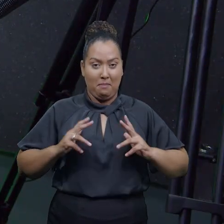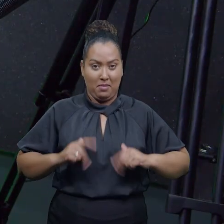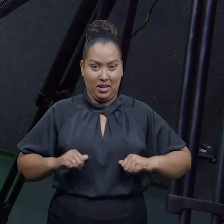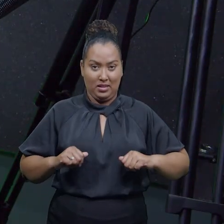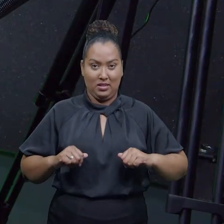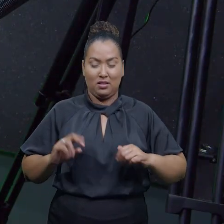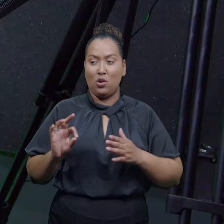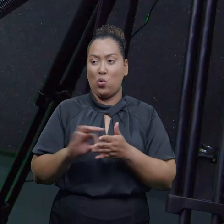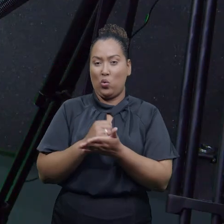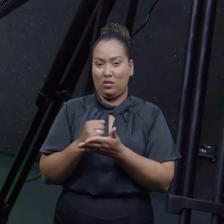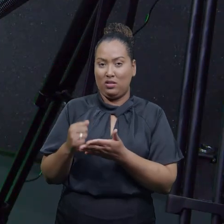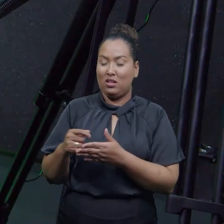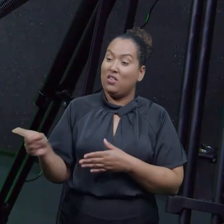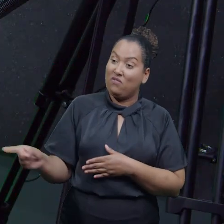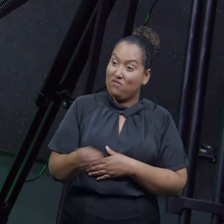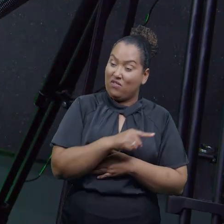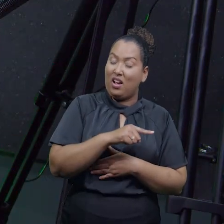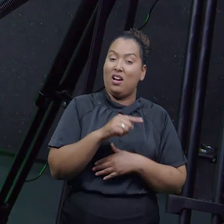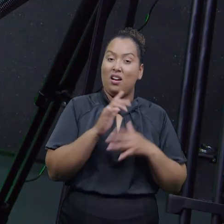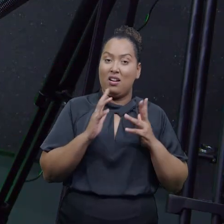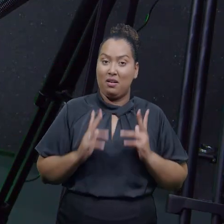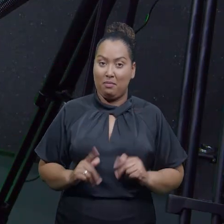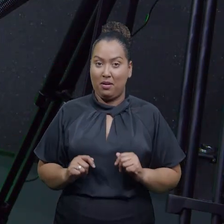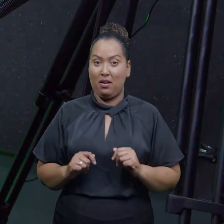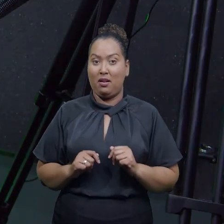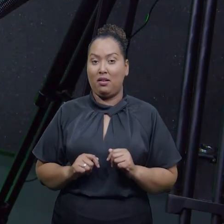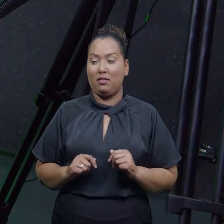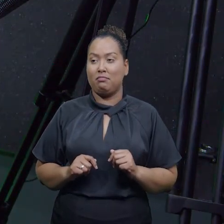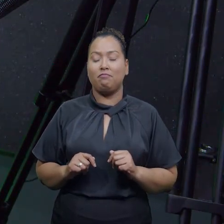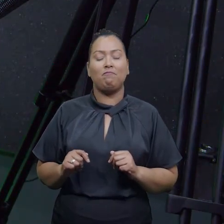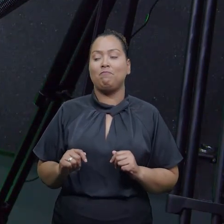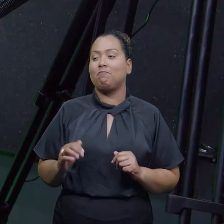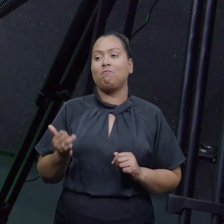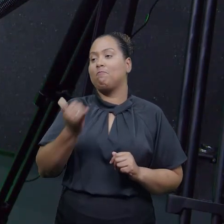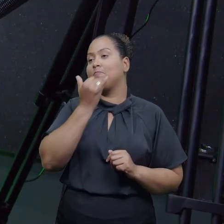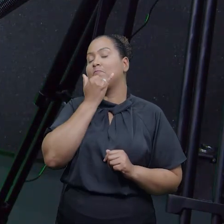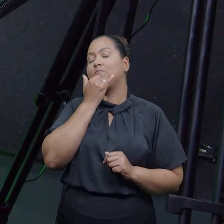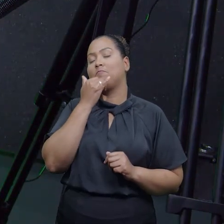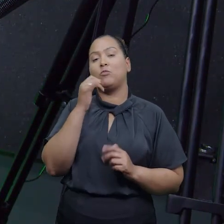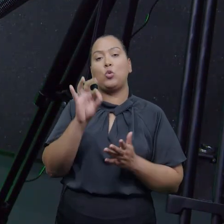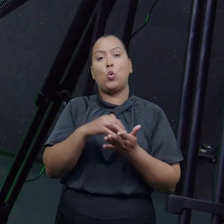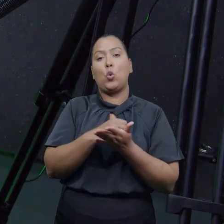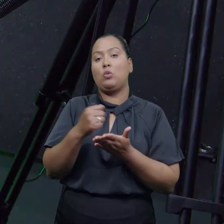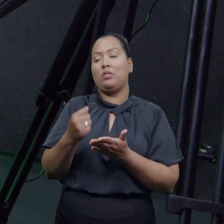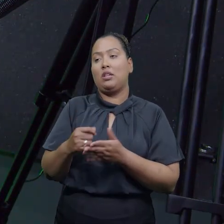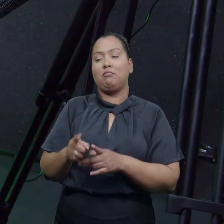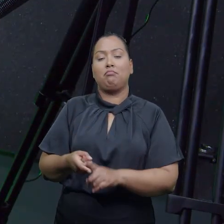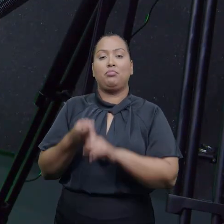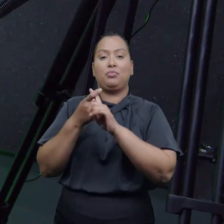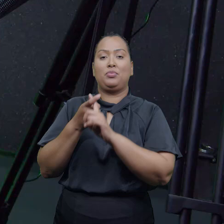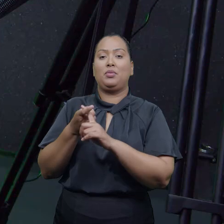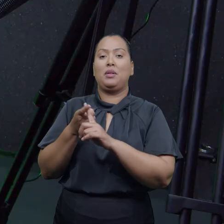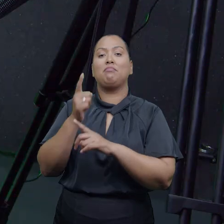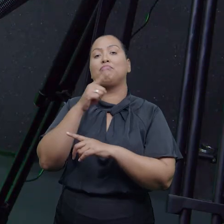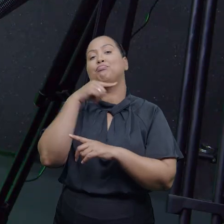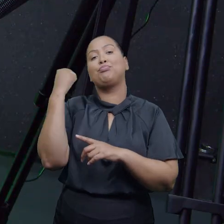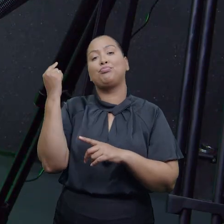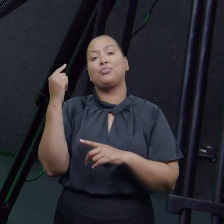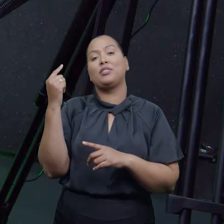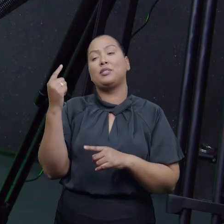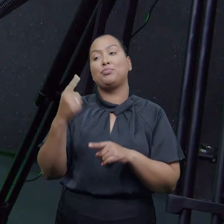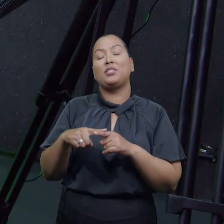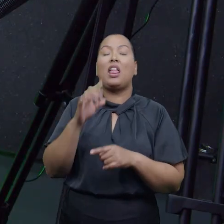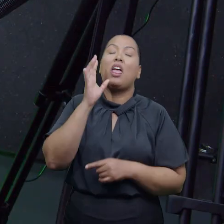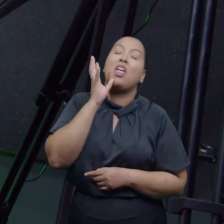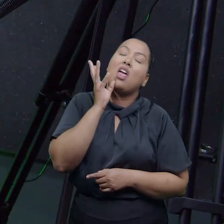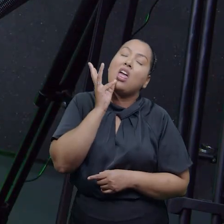profissional que antes estava contratada para fazer a limpeza do espaço, teve o contrato expirou, não providenciaram um